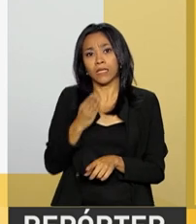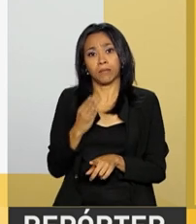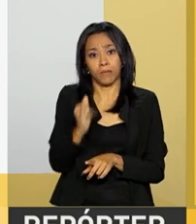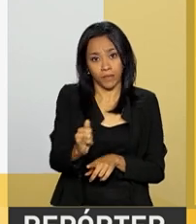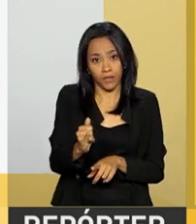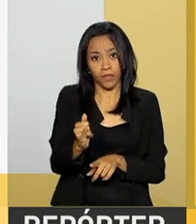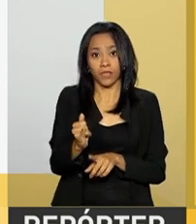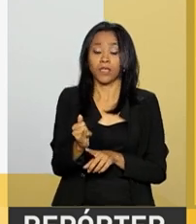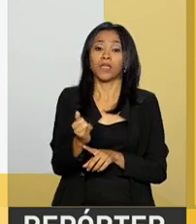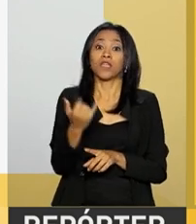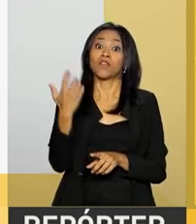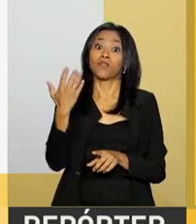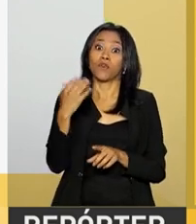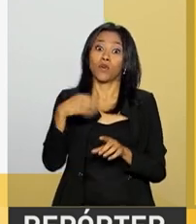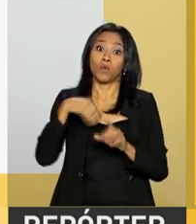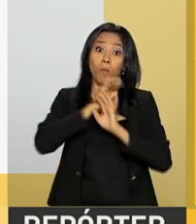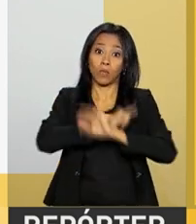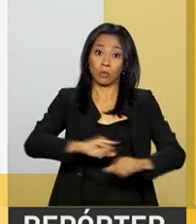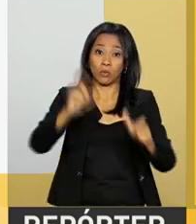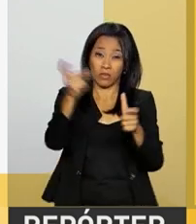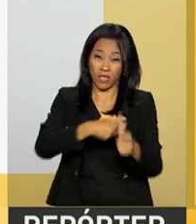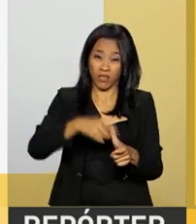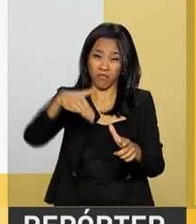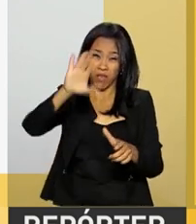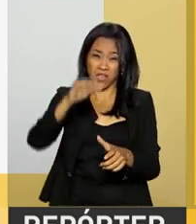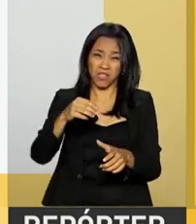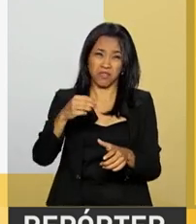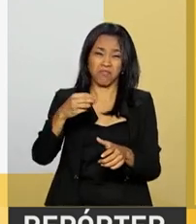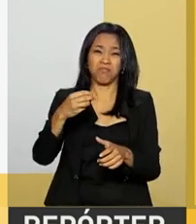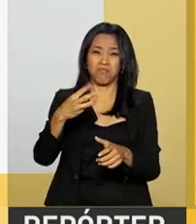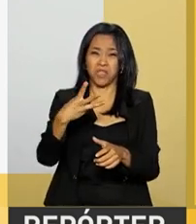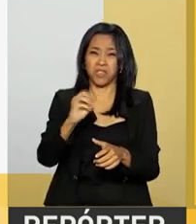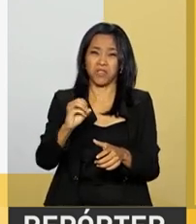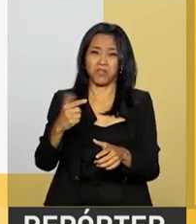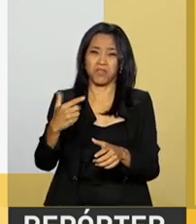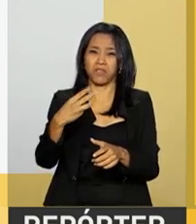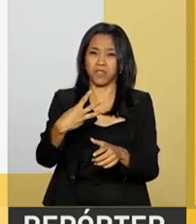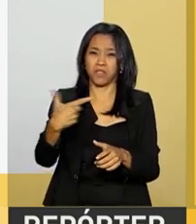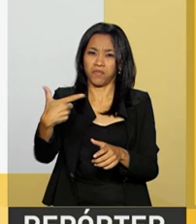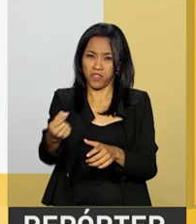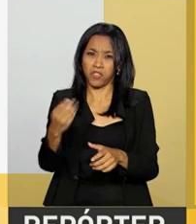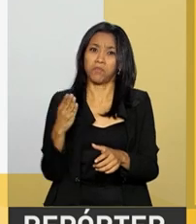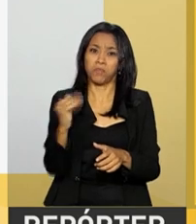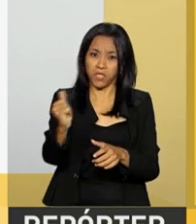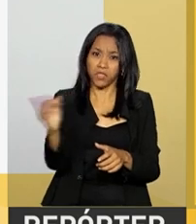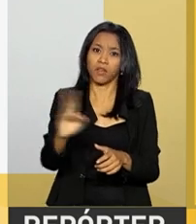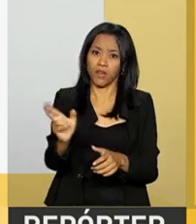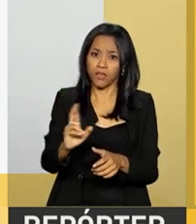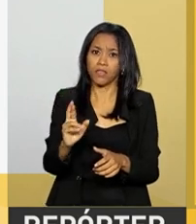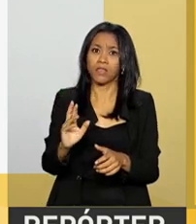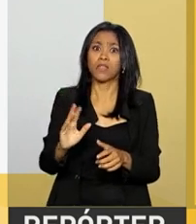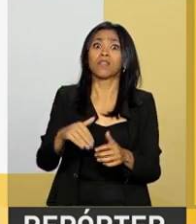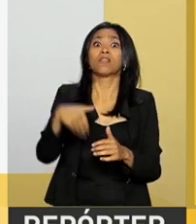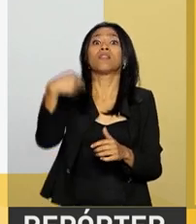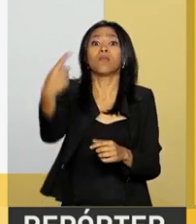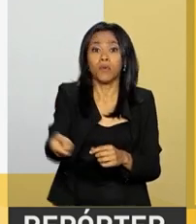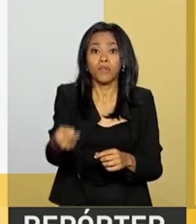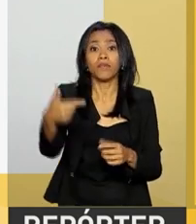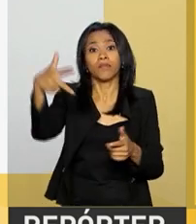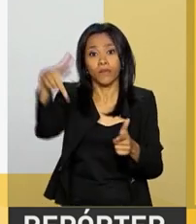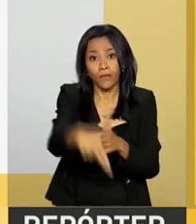anúncio um berço do ano que vem mais de 310 320 bilhões de reais daqui a pouco vai ter que